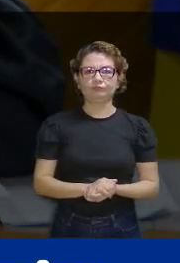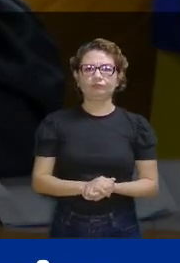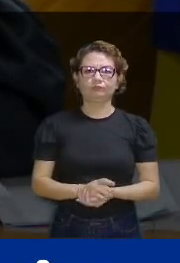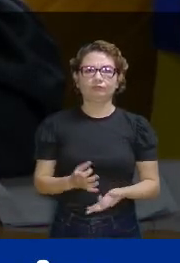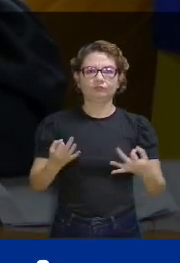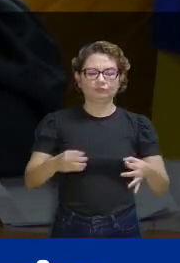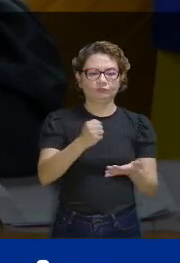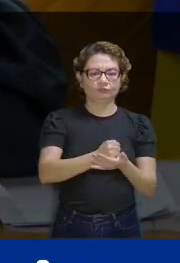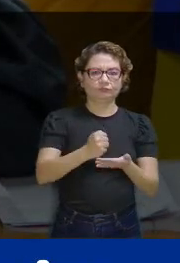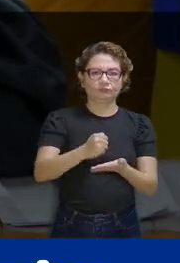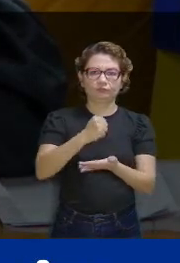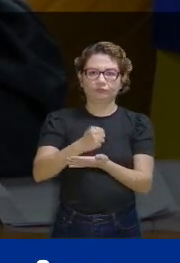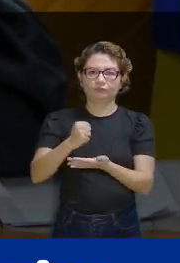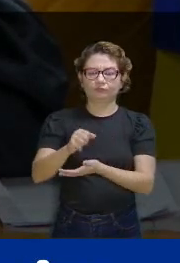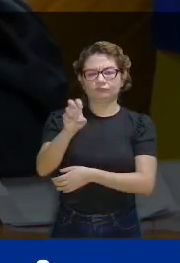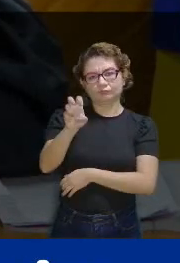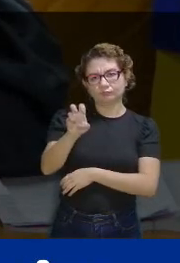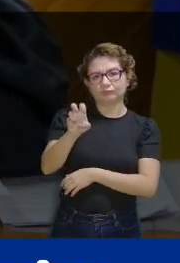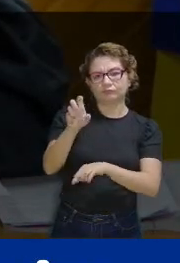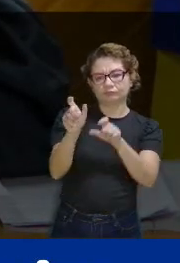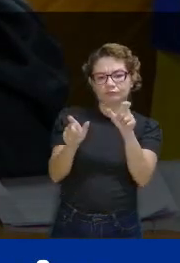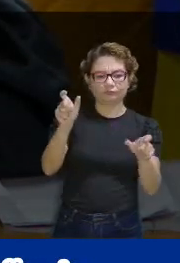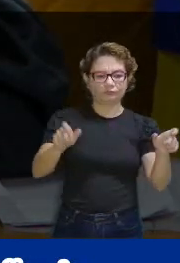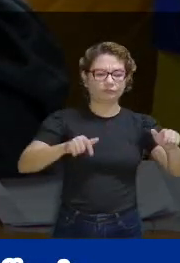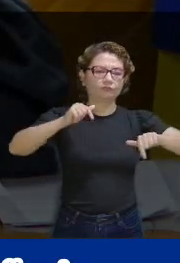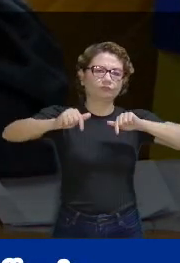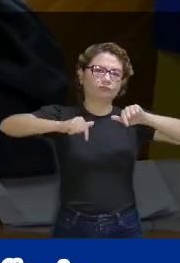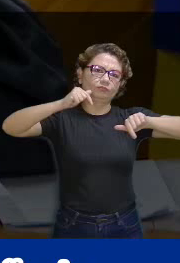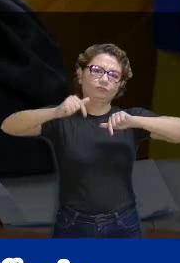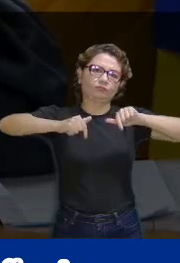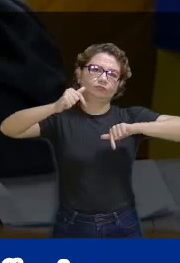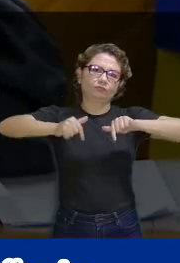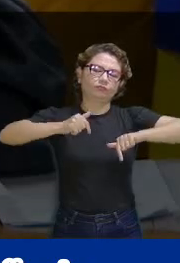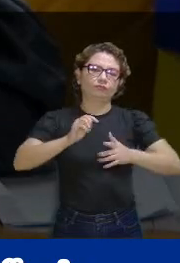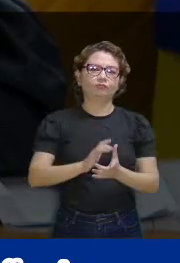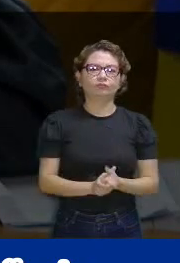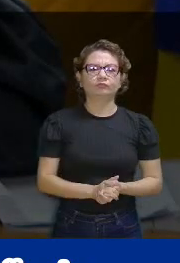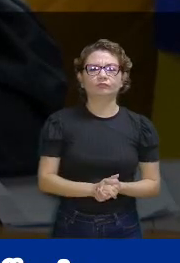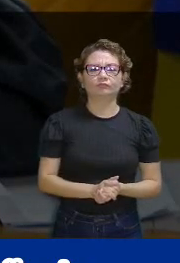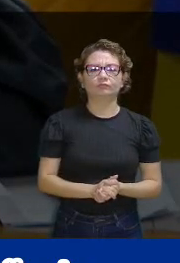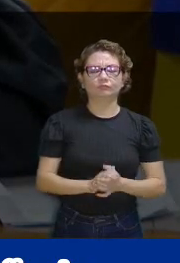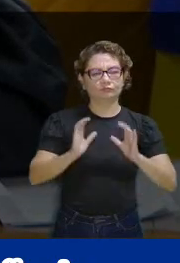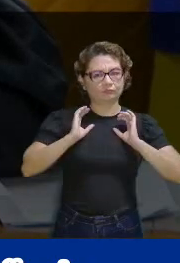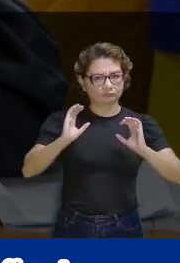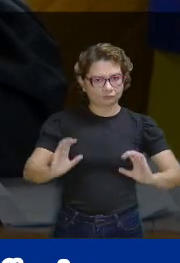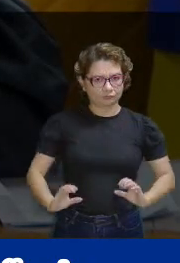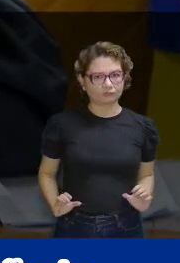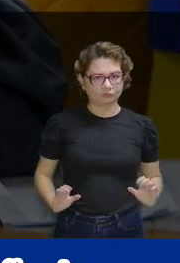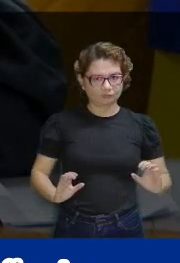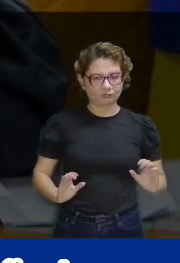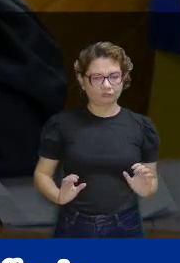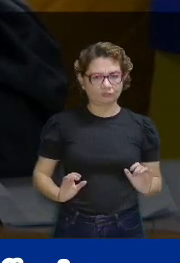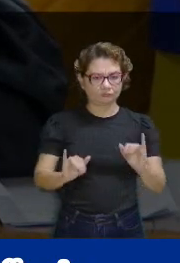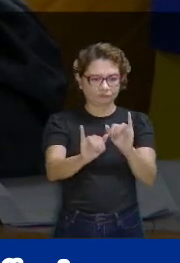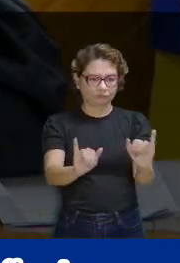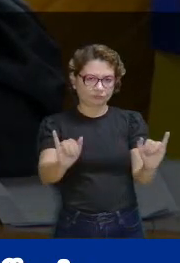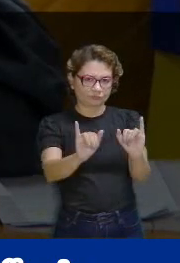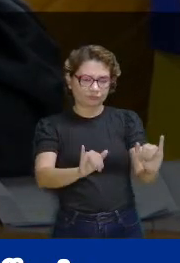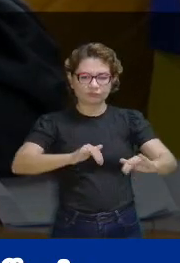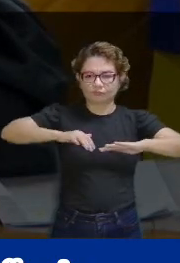regularidade da contratação de 5 prestadores de serviços para atividades de coordenação, militância